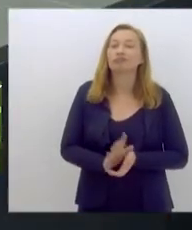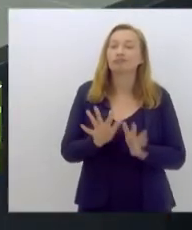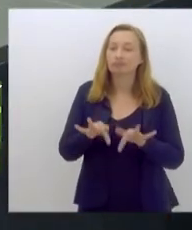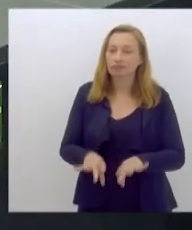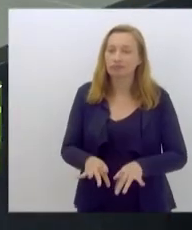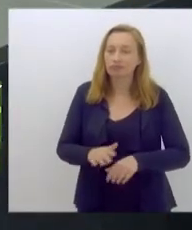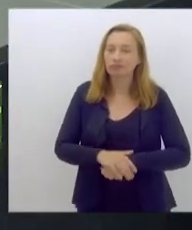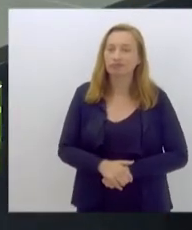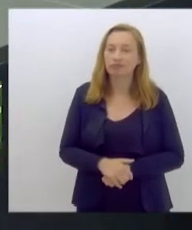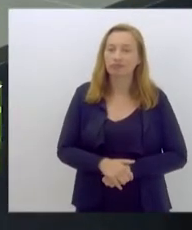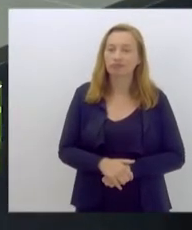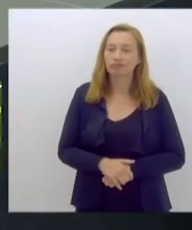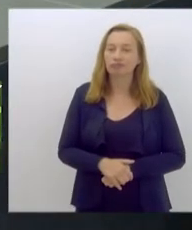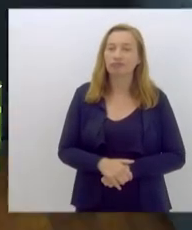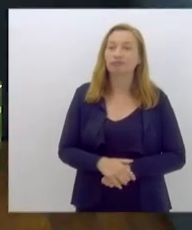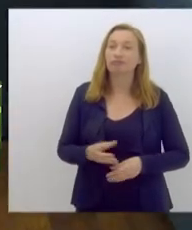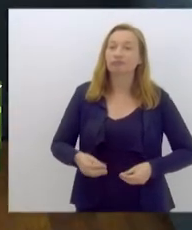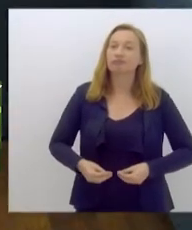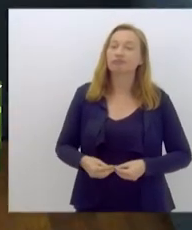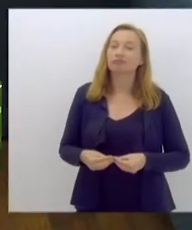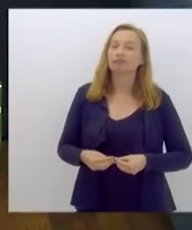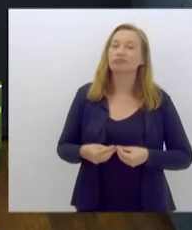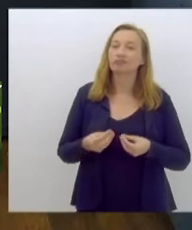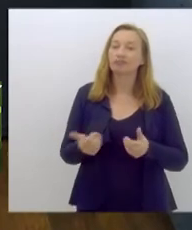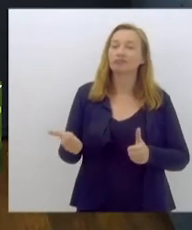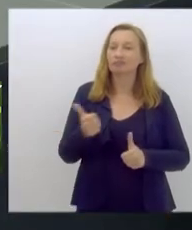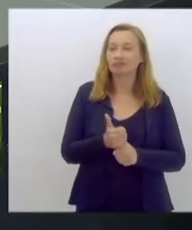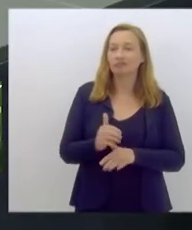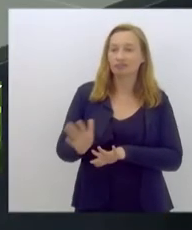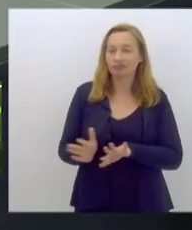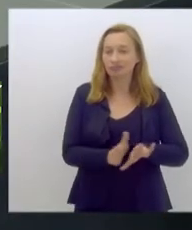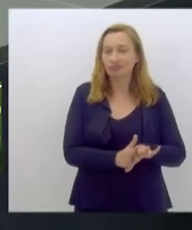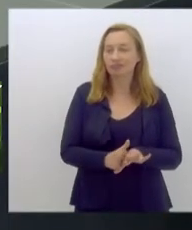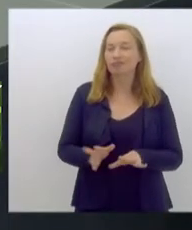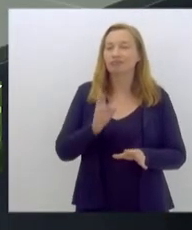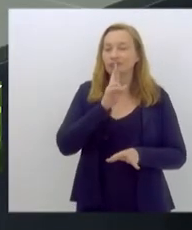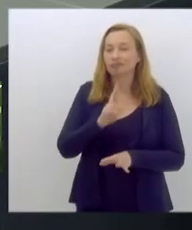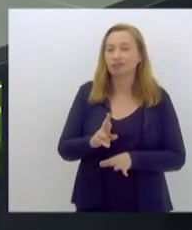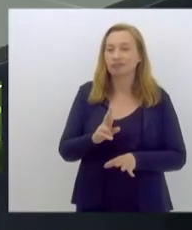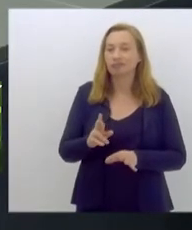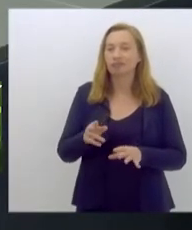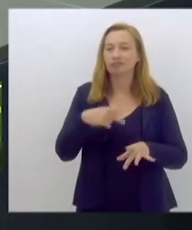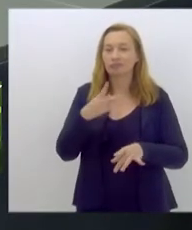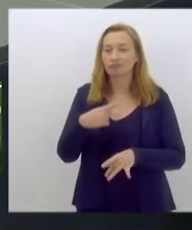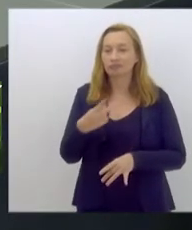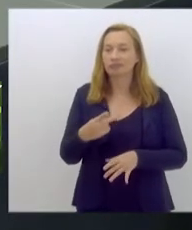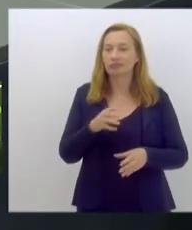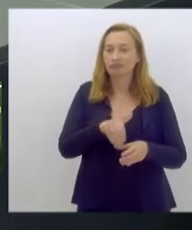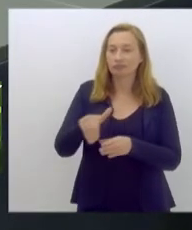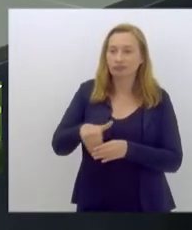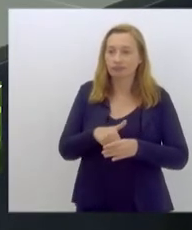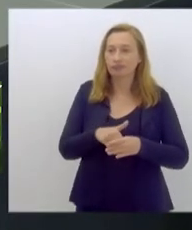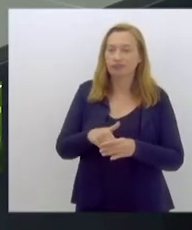Fechado. Devolvo trabalhos para Vossa Excelência. Mediante o resultado apurado das proposições por hora votado,